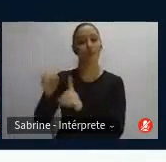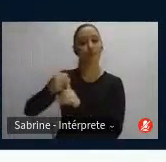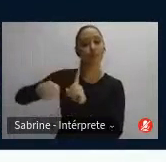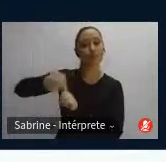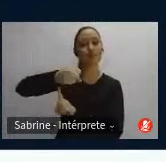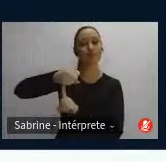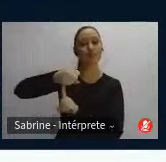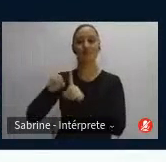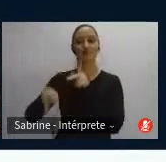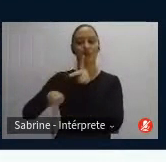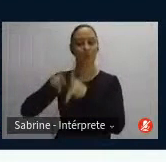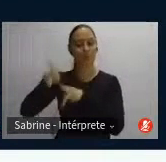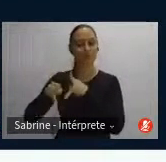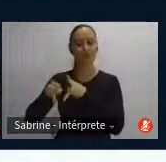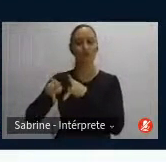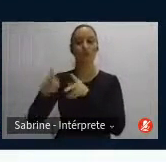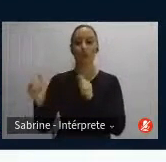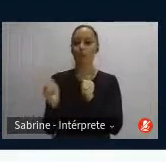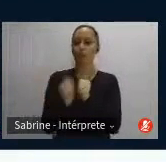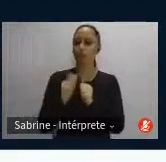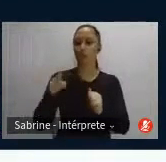passar.